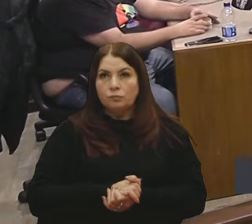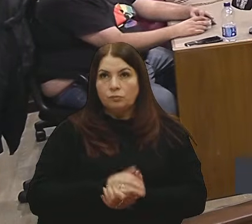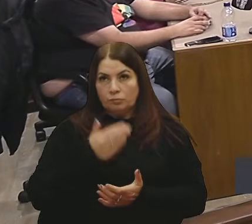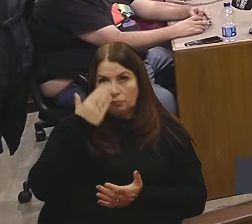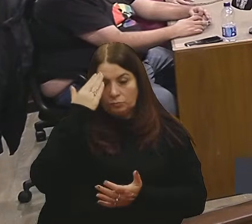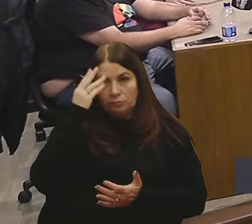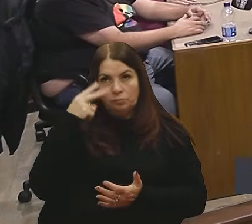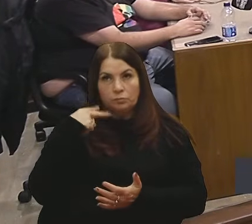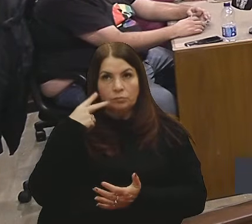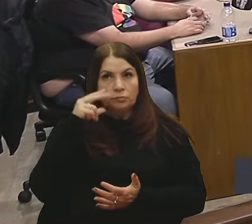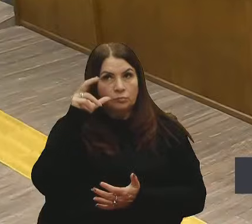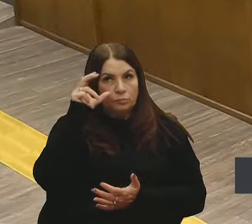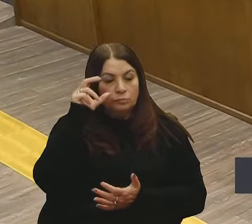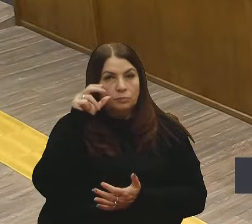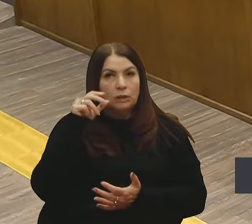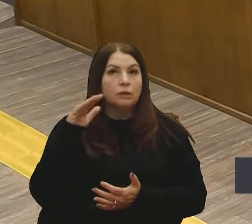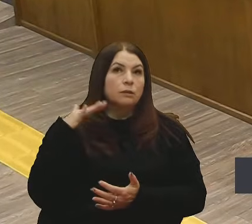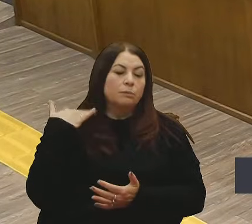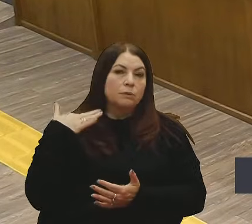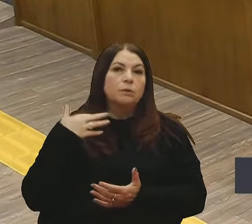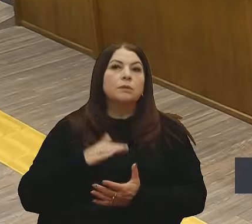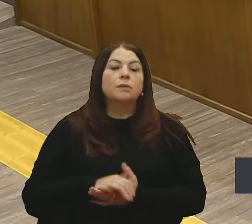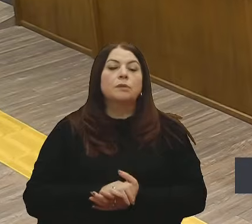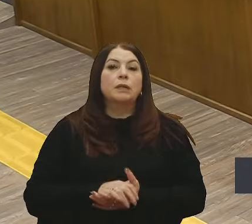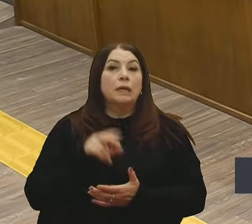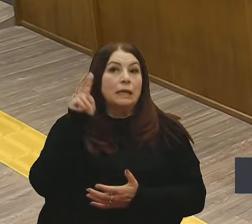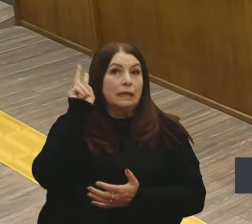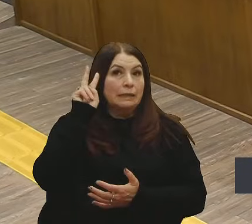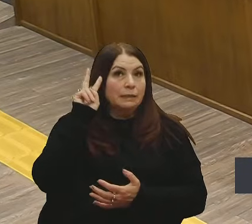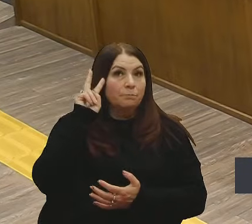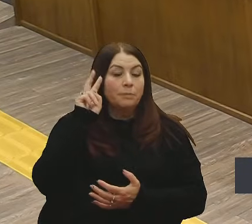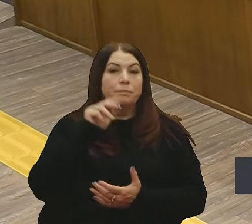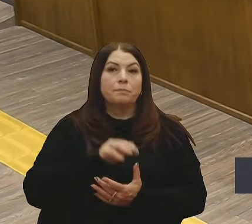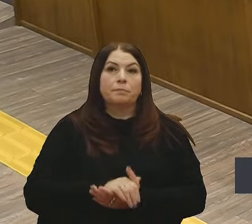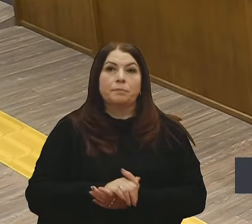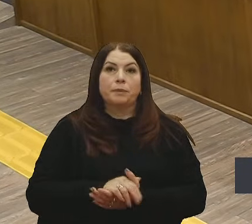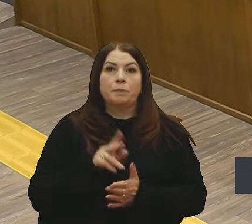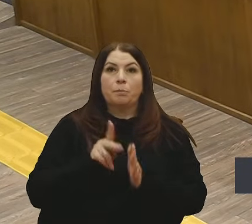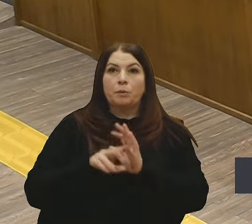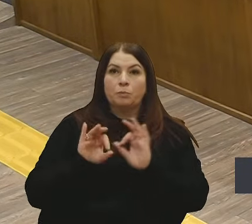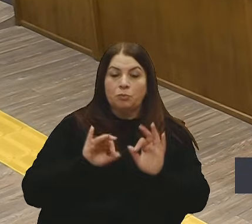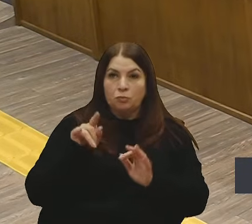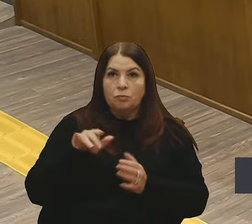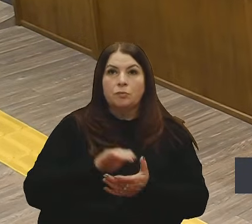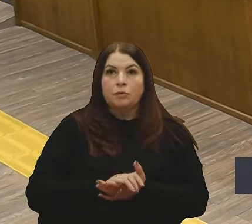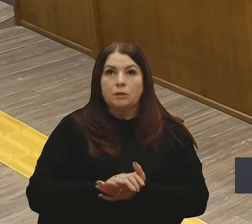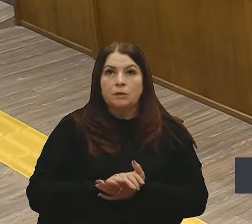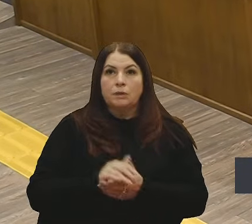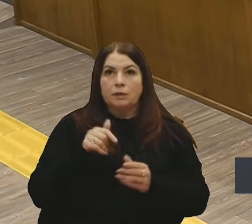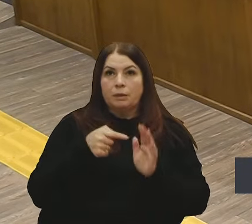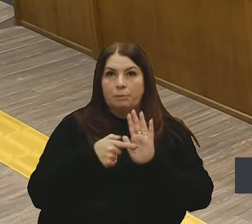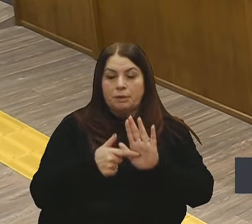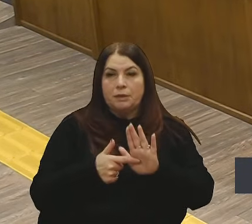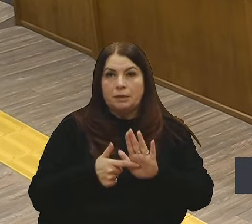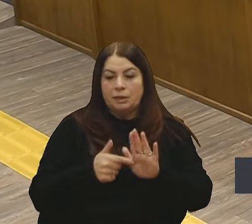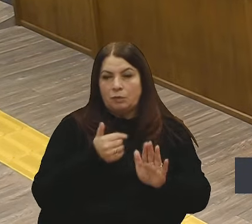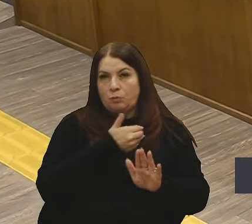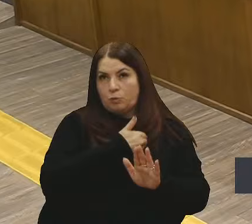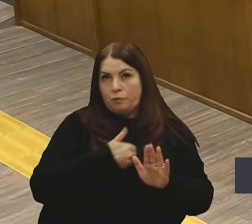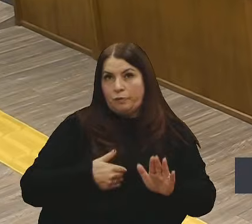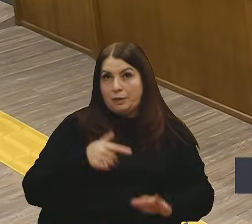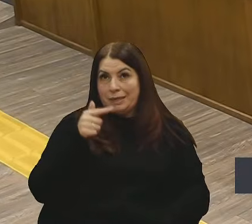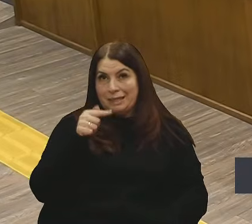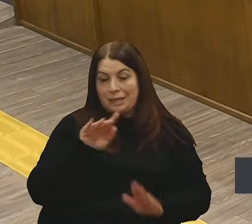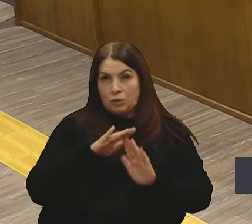Obrigado, vereadora Andressa Marques. Lembrar que, pelo projeto apresentado pelo governo, 7